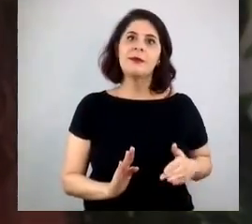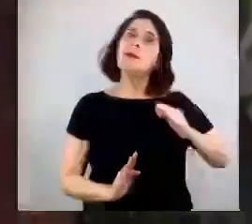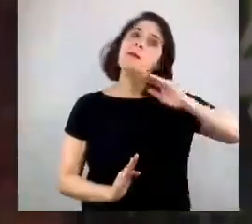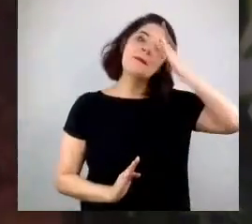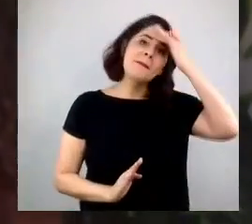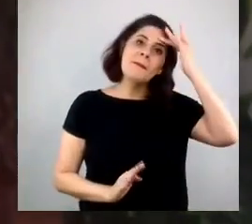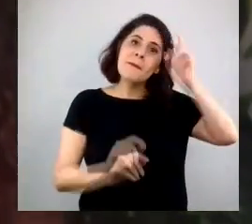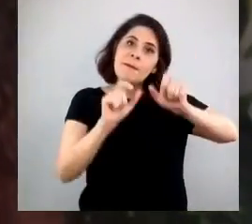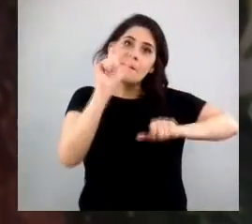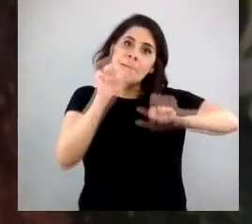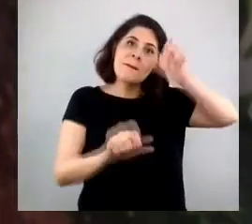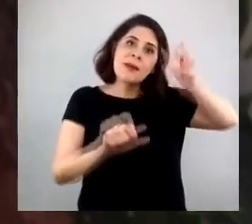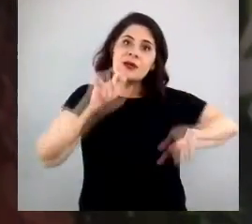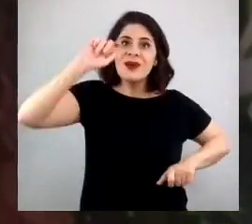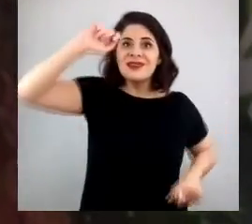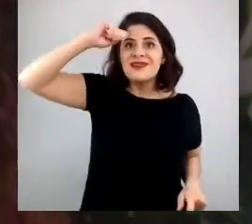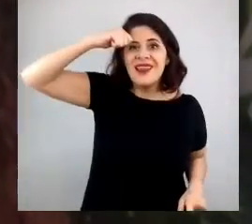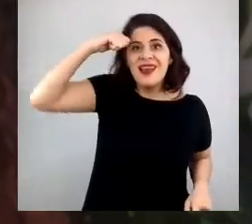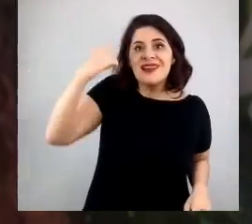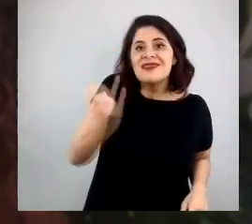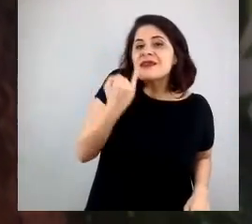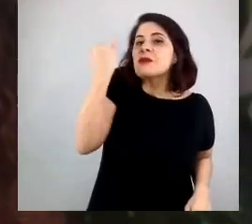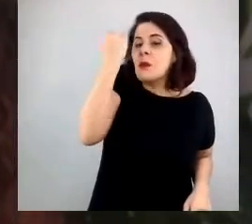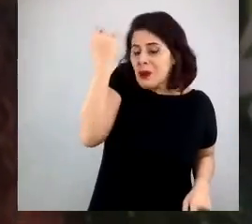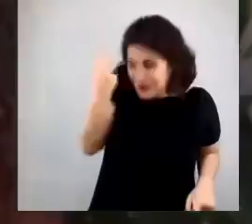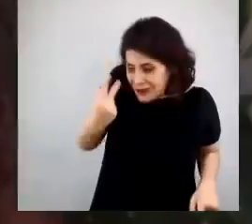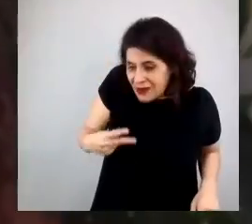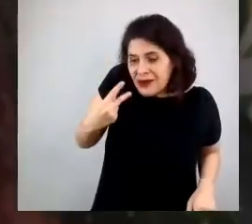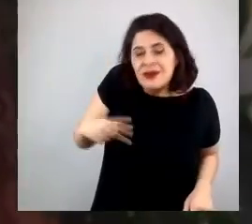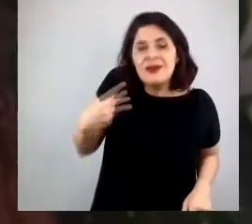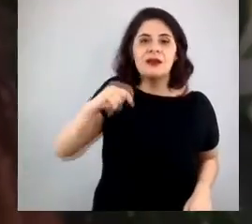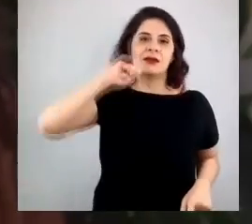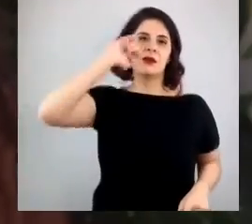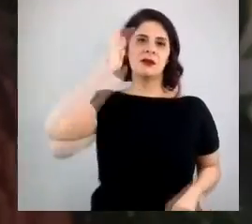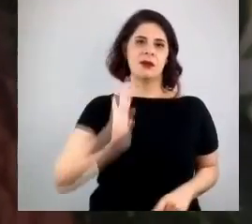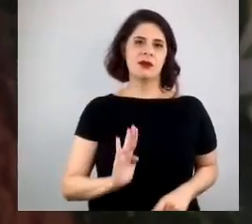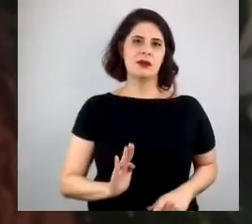negras importantes do Brasil, enfim.